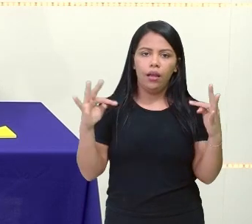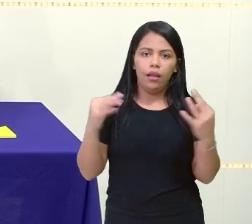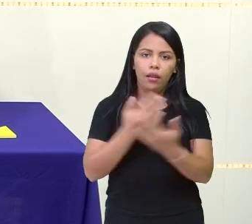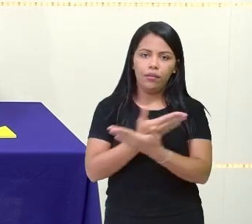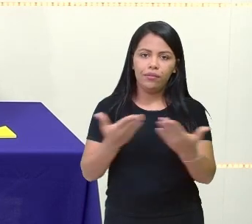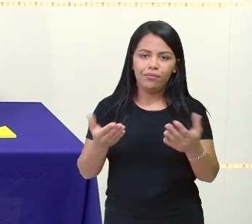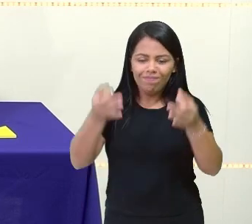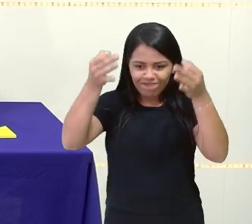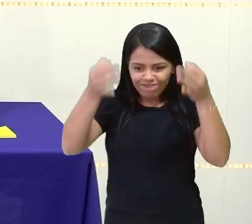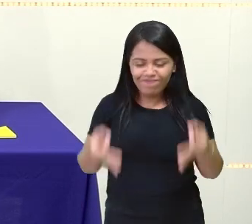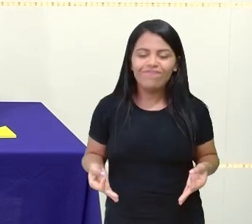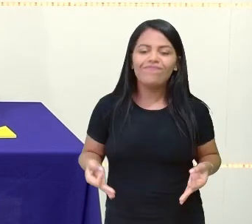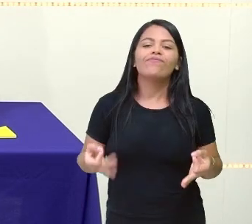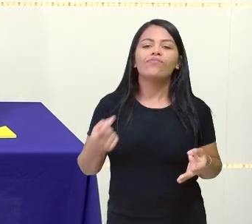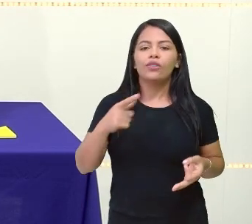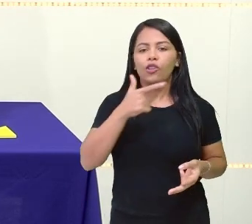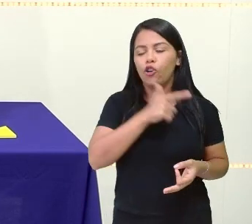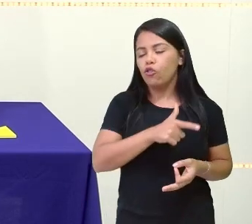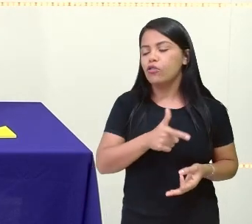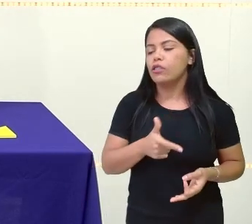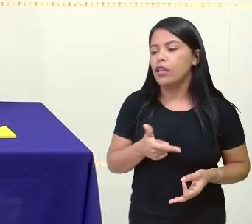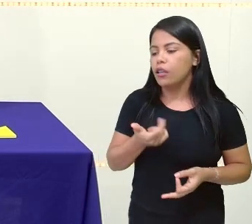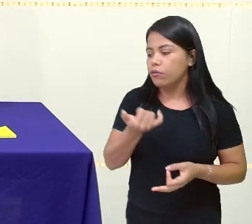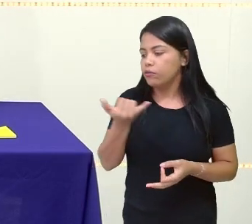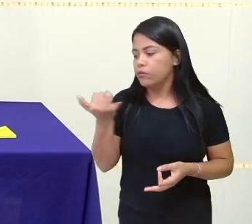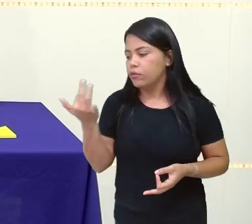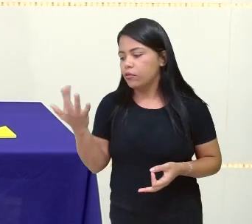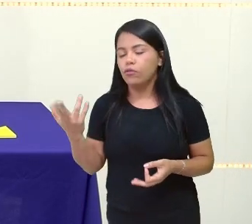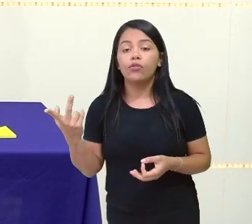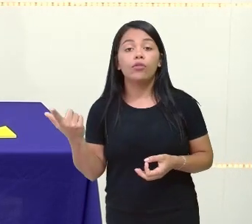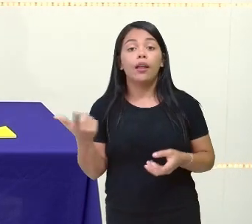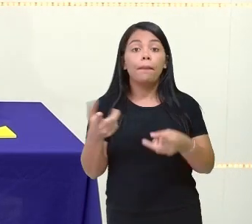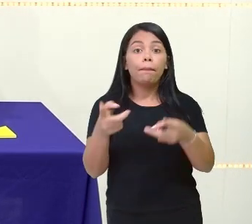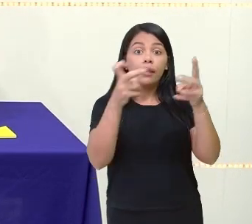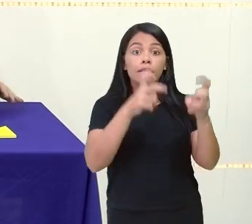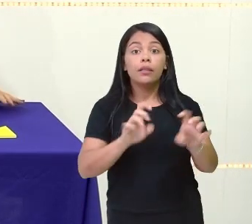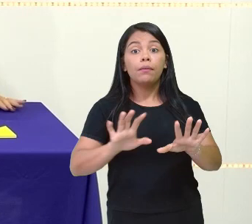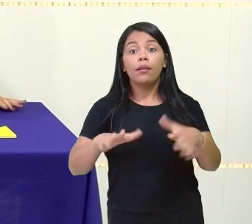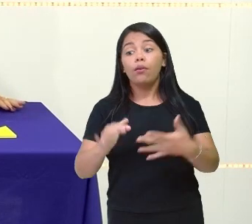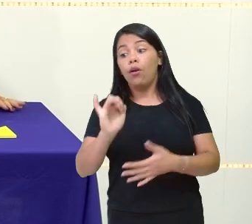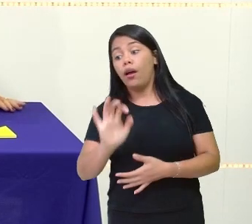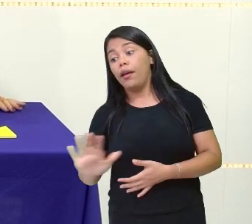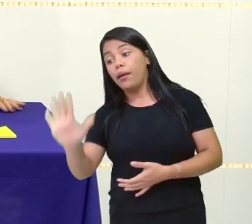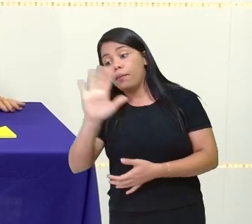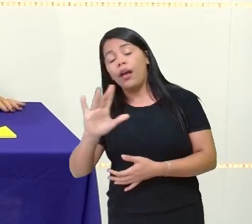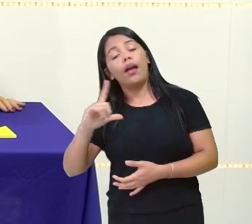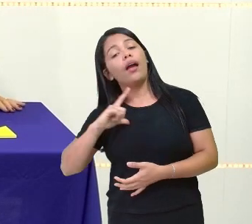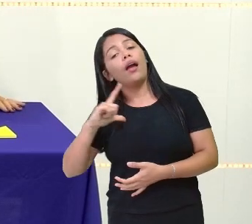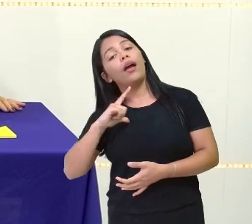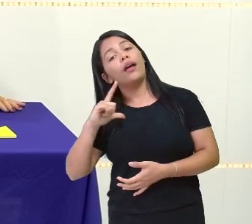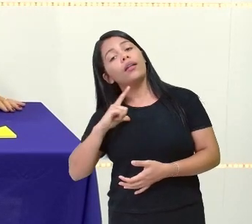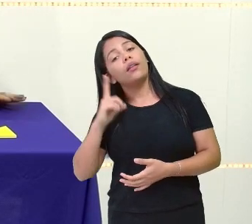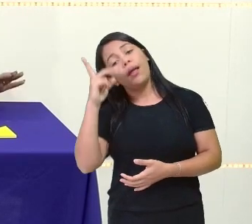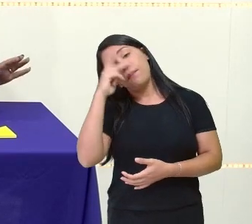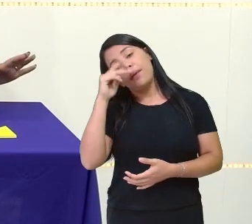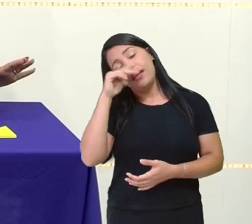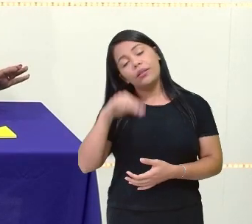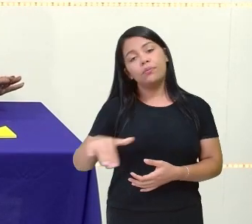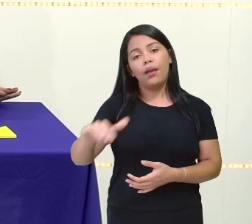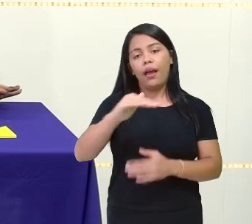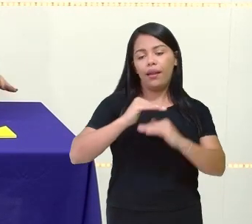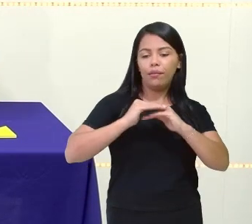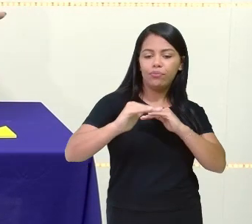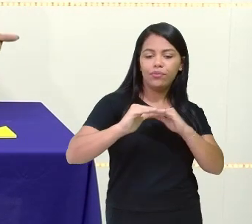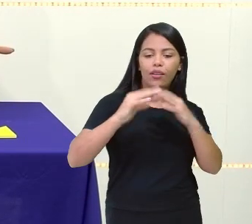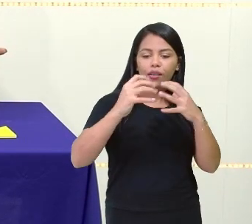que contaram e conseguiram identificar quais figuras ali, né, teriam a mesma área. E vamos